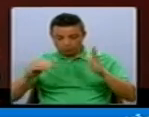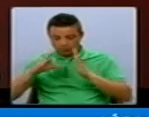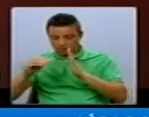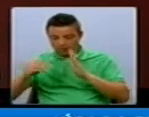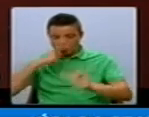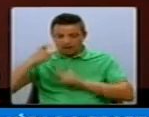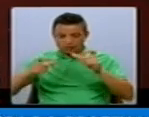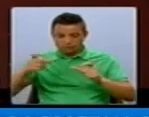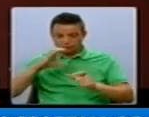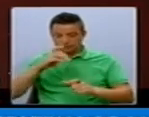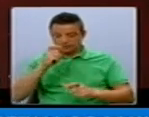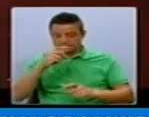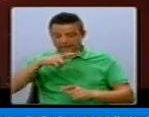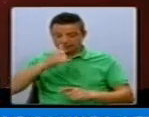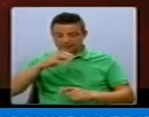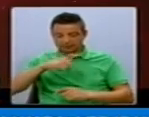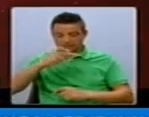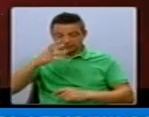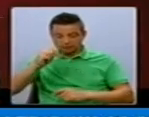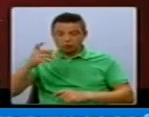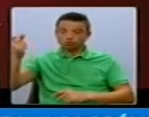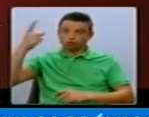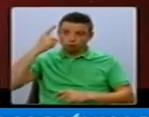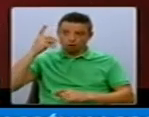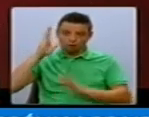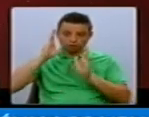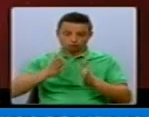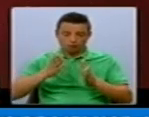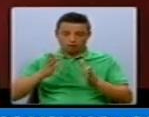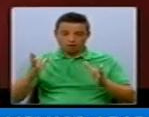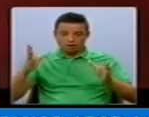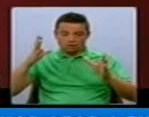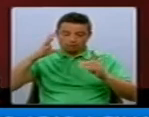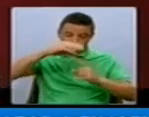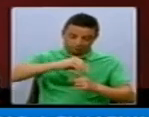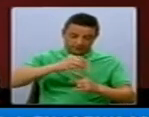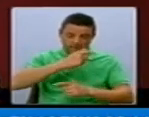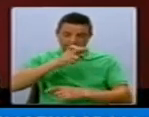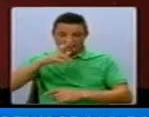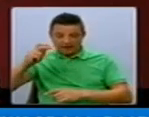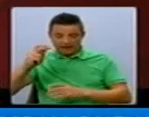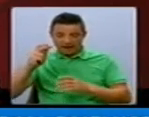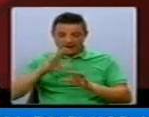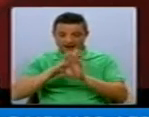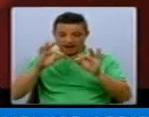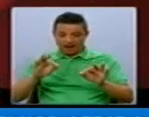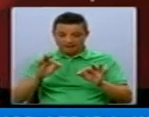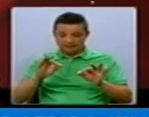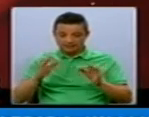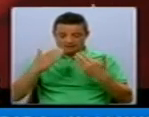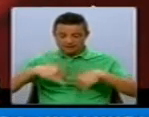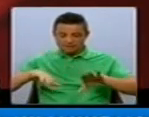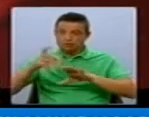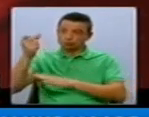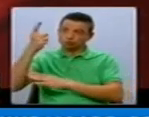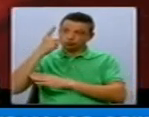olharam para o espectro do Sol para tentar saber se o nosso Sol já terá comido, no passado, planetas parecidos com a Terra. E, felizmente, o nosso Sol, aparentemente, não